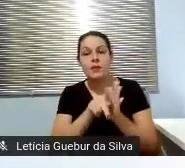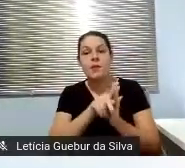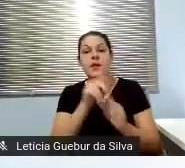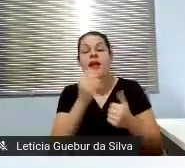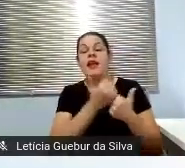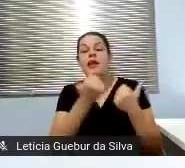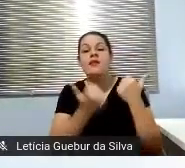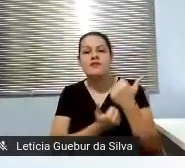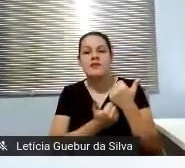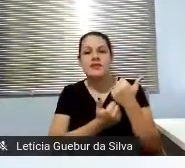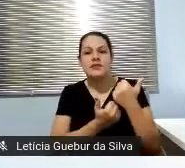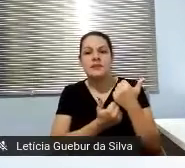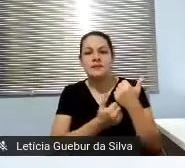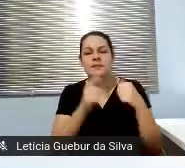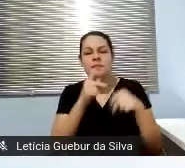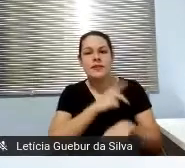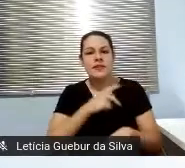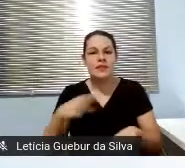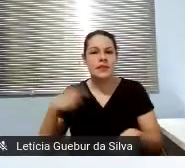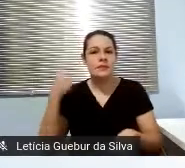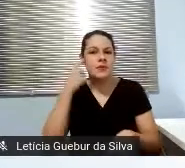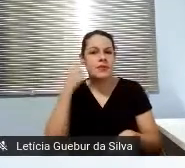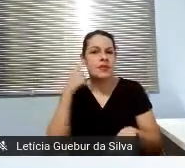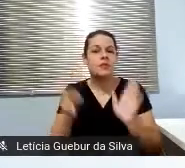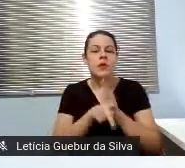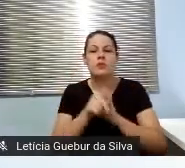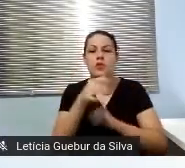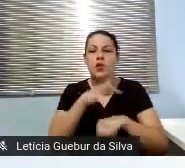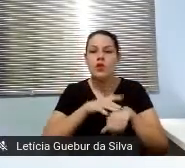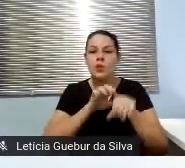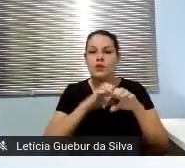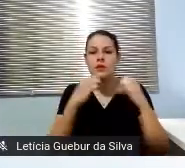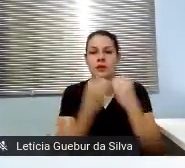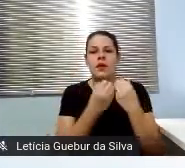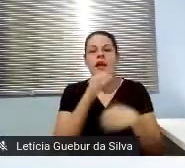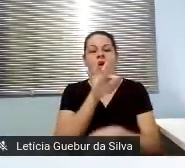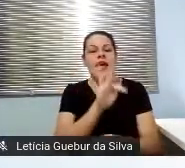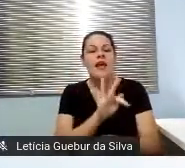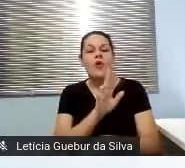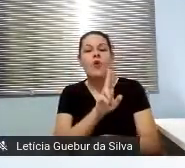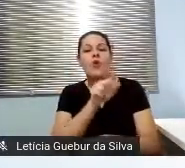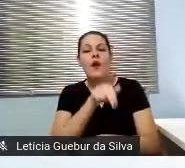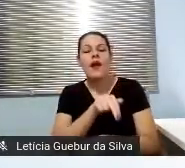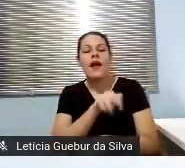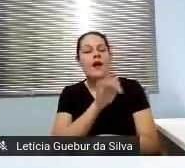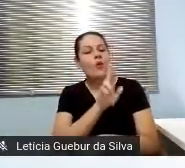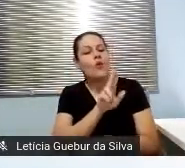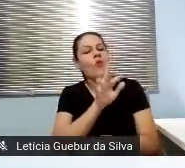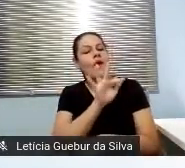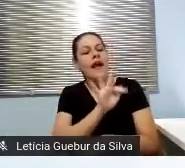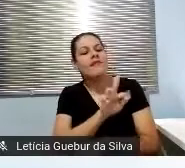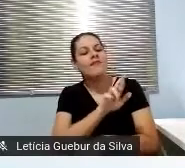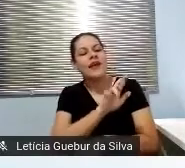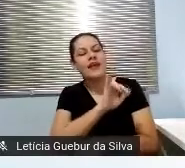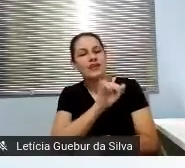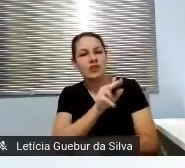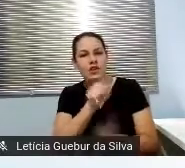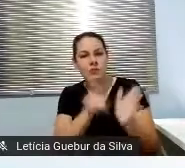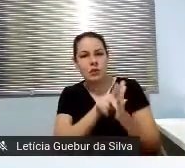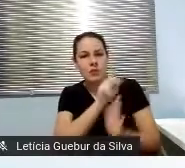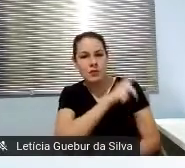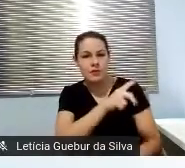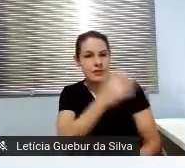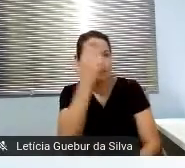de Doenças Coletivas, ele é professor do FRJ, enfim, é uma